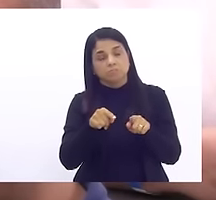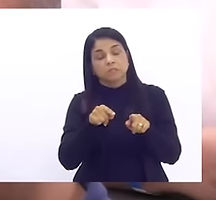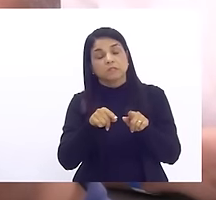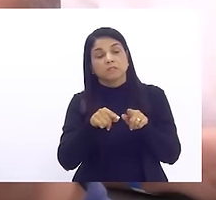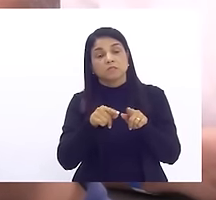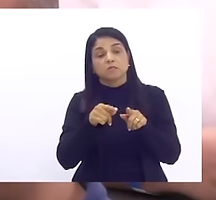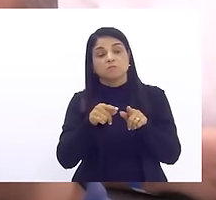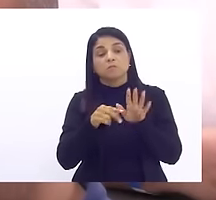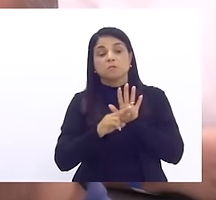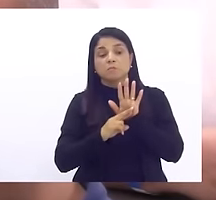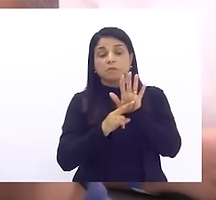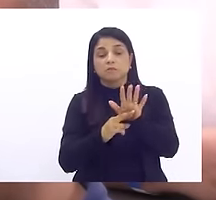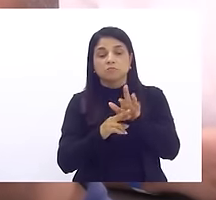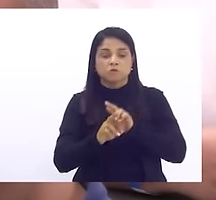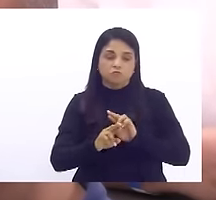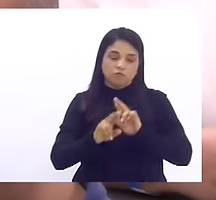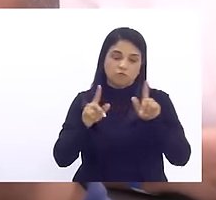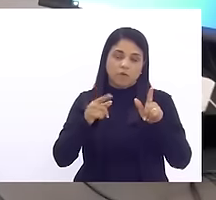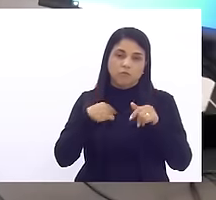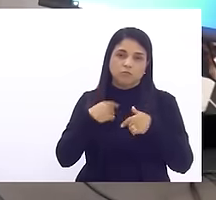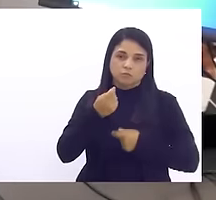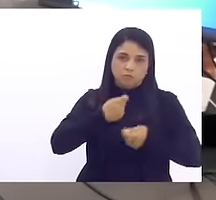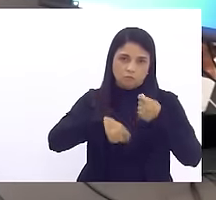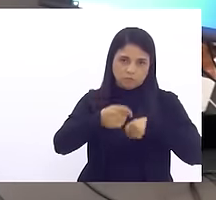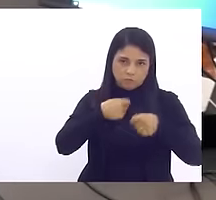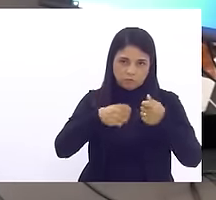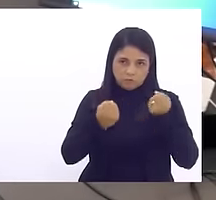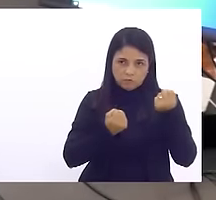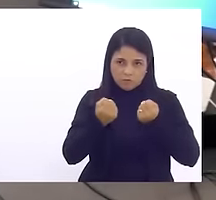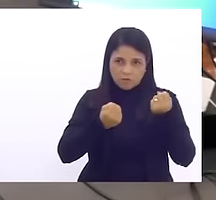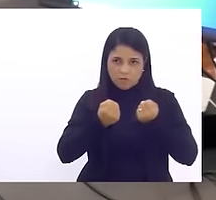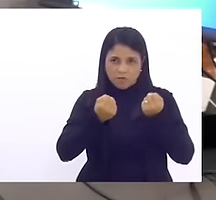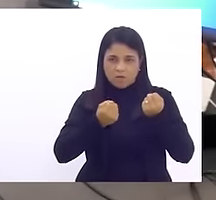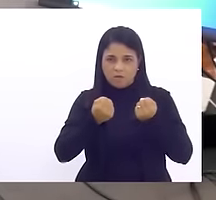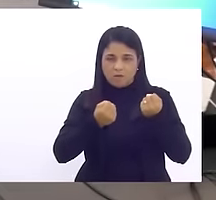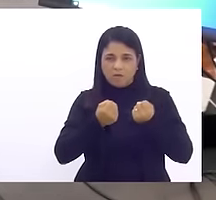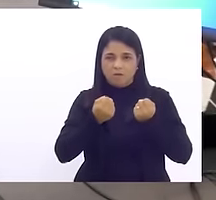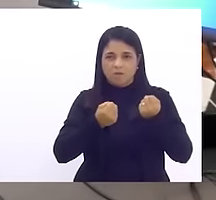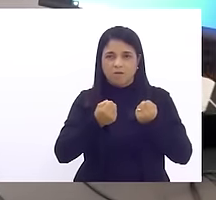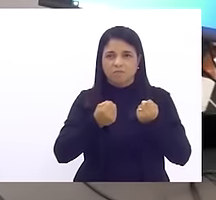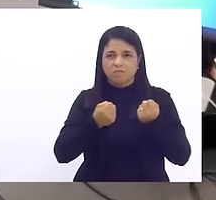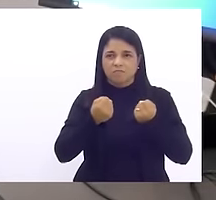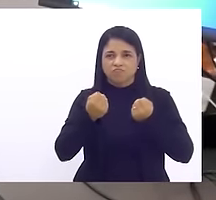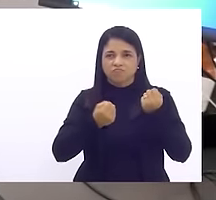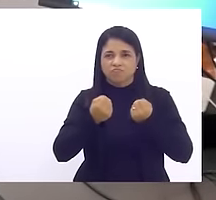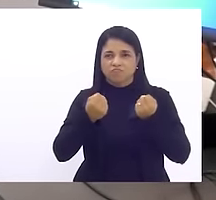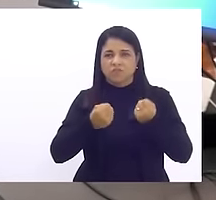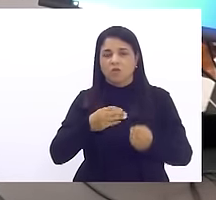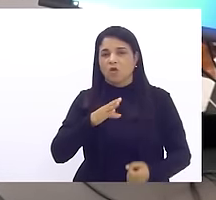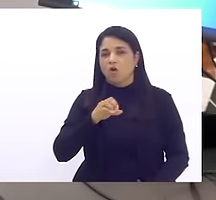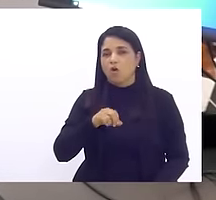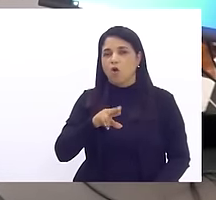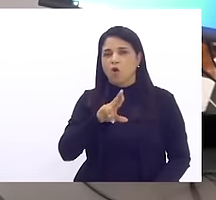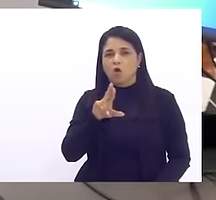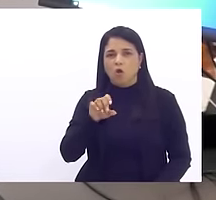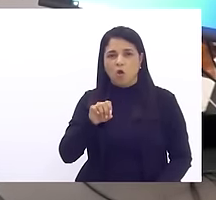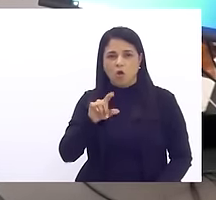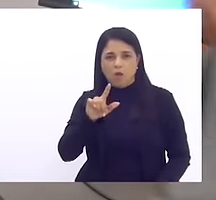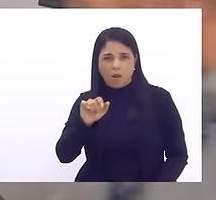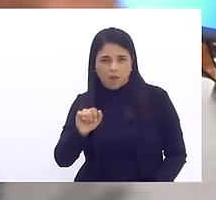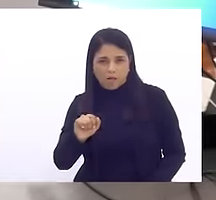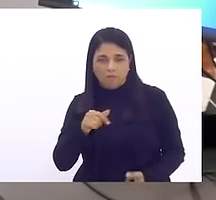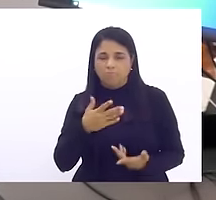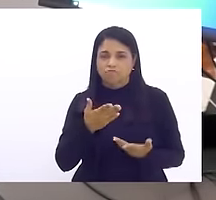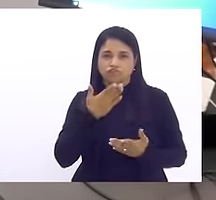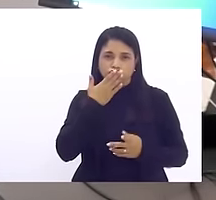os casos de representação são diferenciados eu acho que é só um carro acima fosse um Corolla Sedan alguma coisa nesse sentido